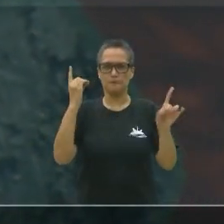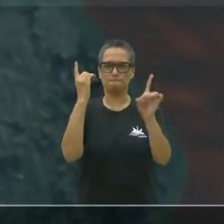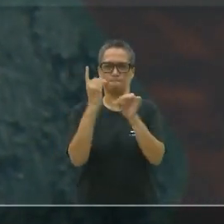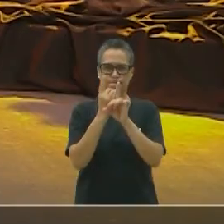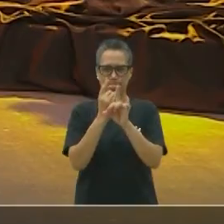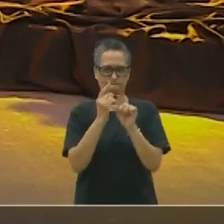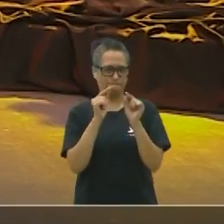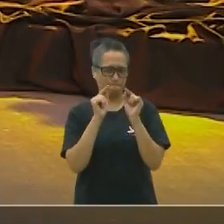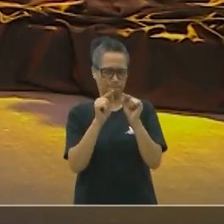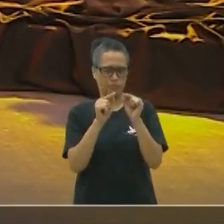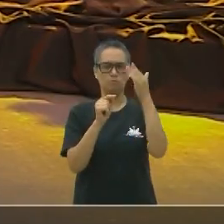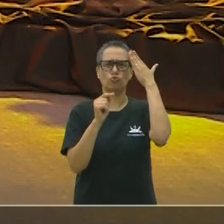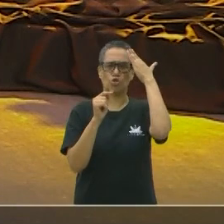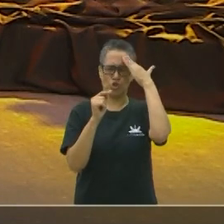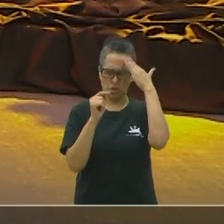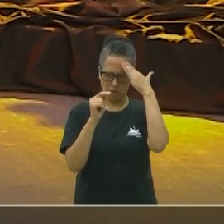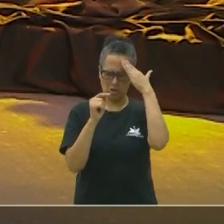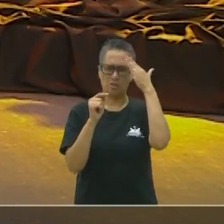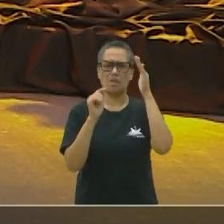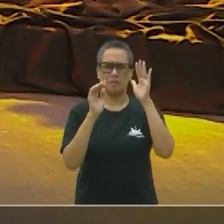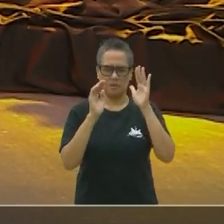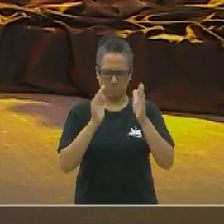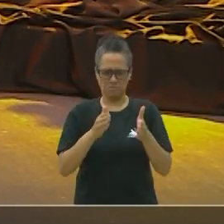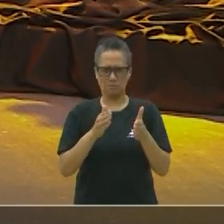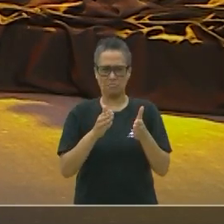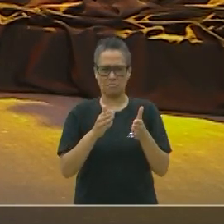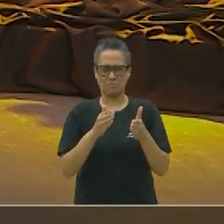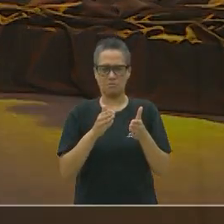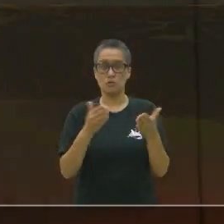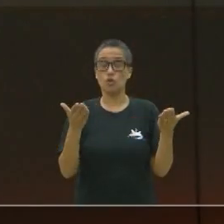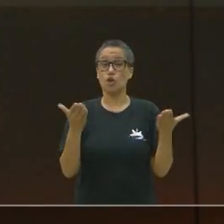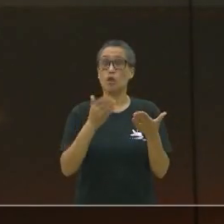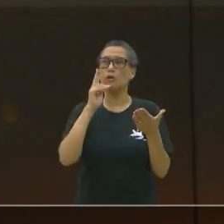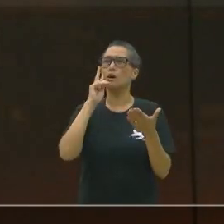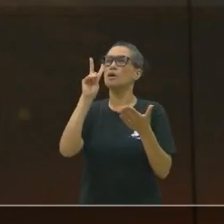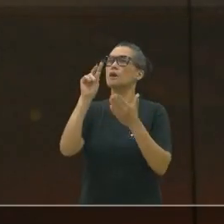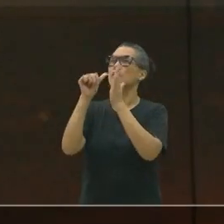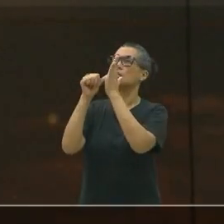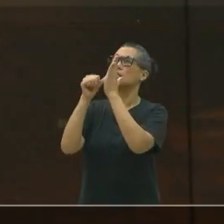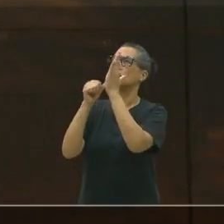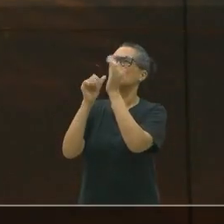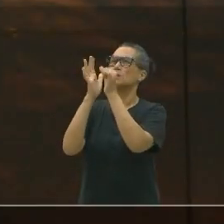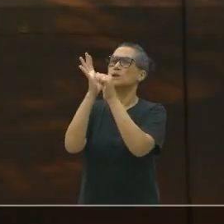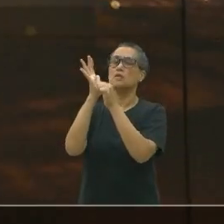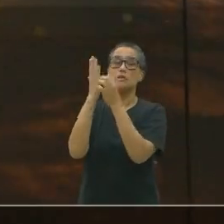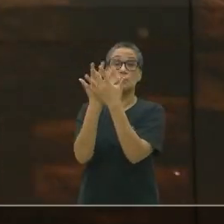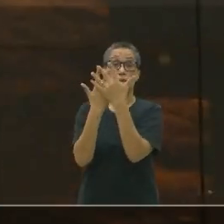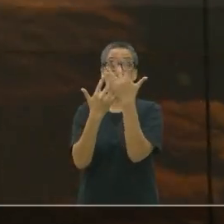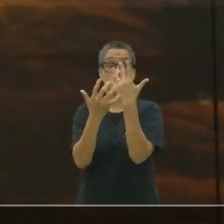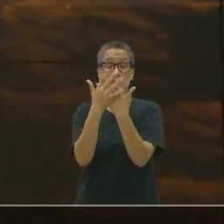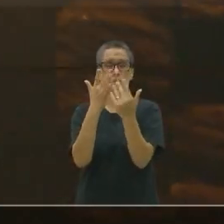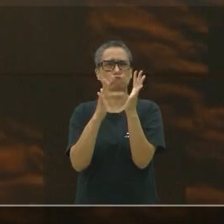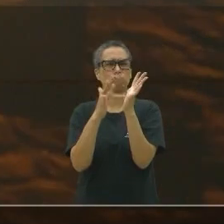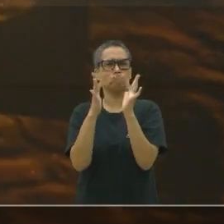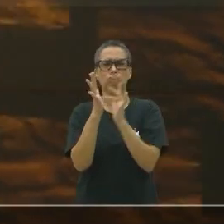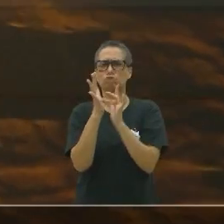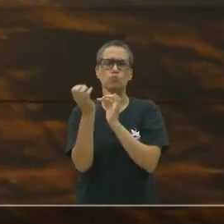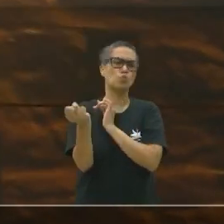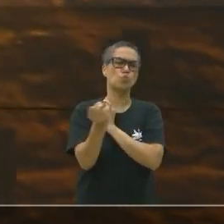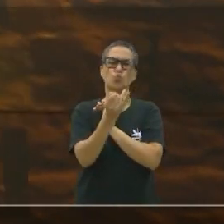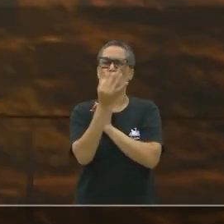você e você sabe disso. Olha para as chagas das mãos de Jesus. Quantos